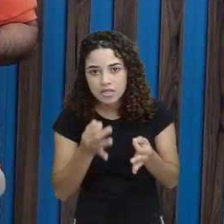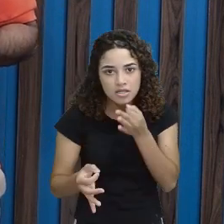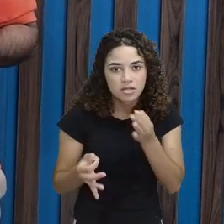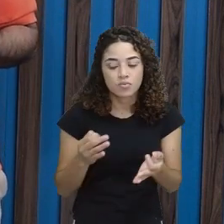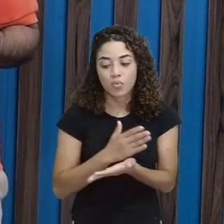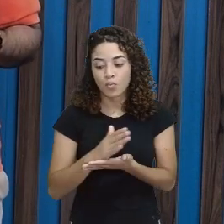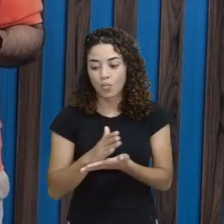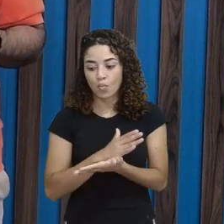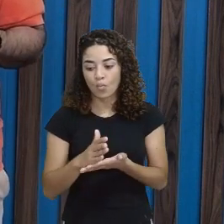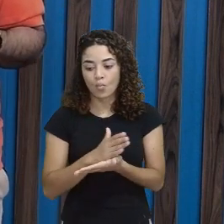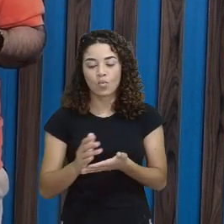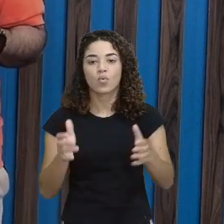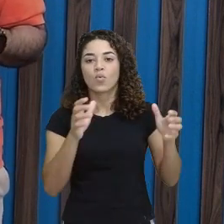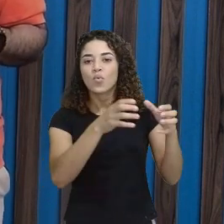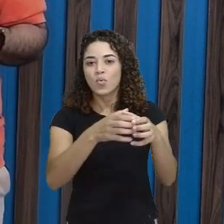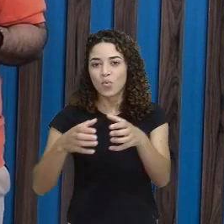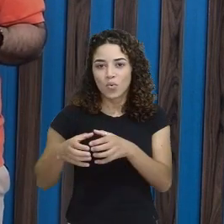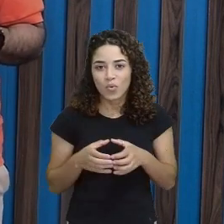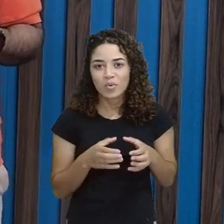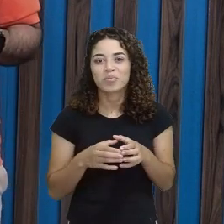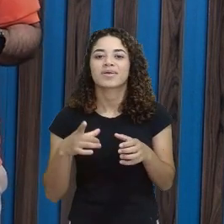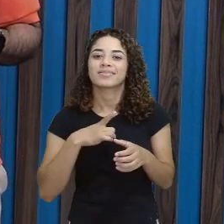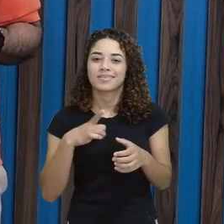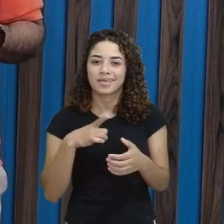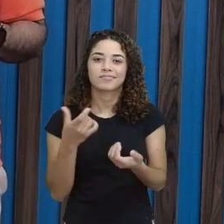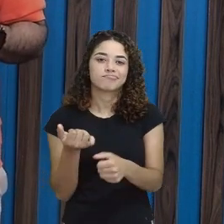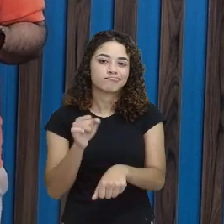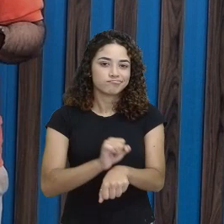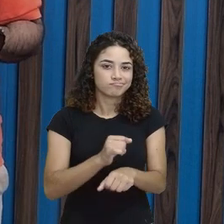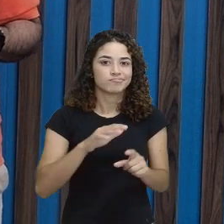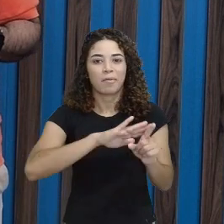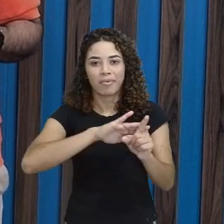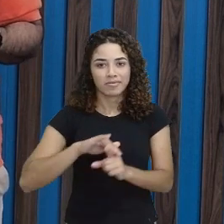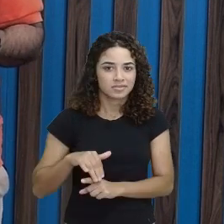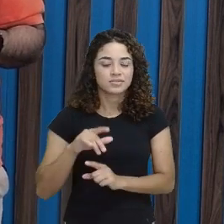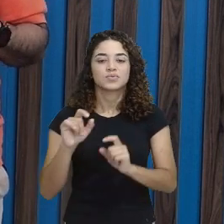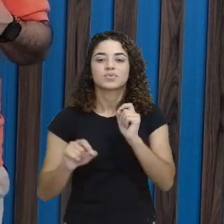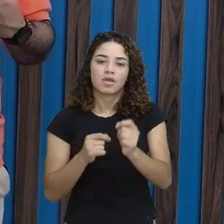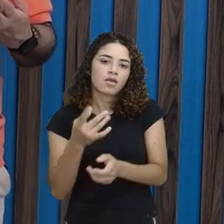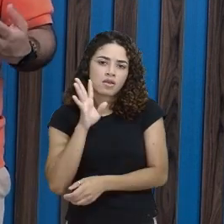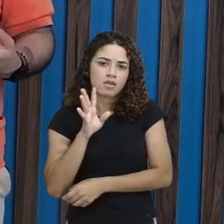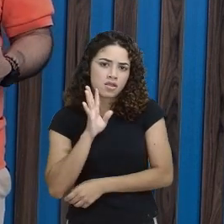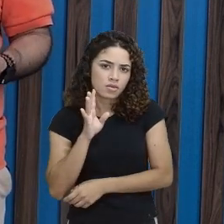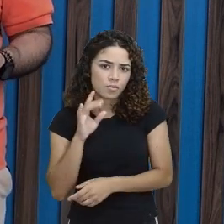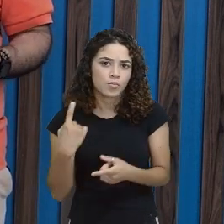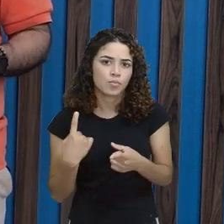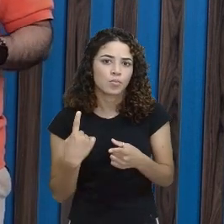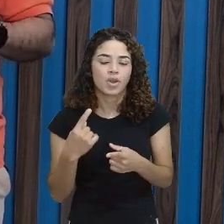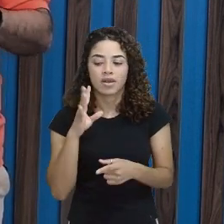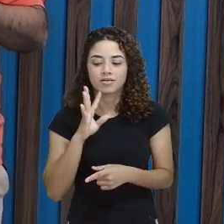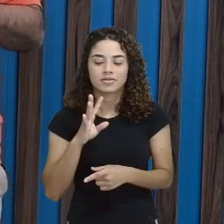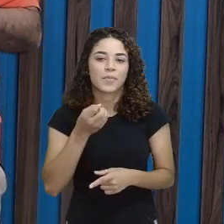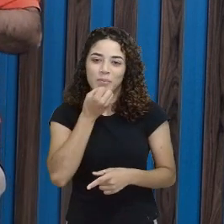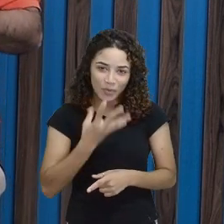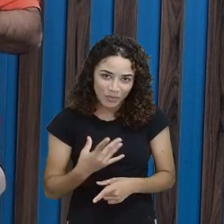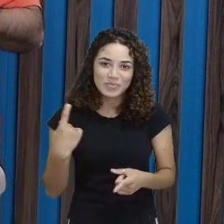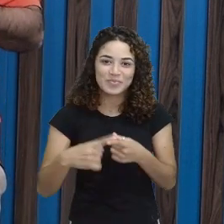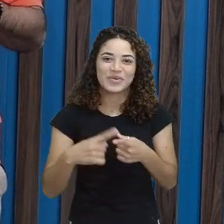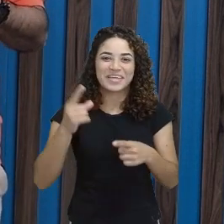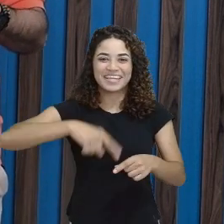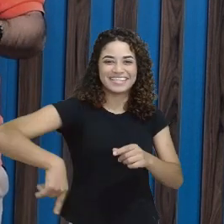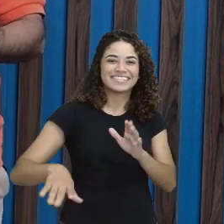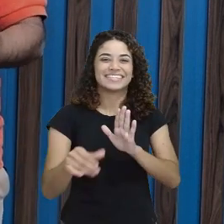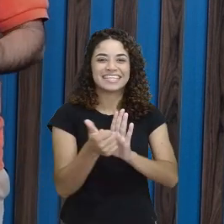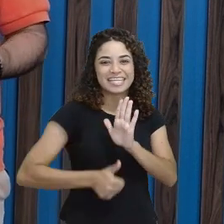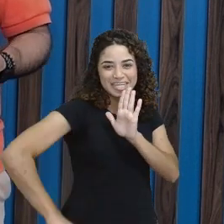determinado grupo. A gente teve, né, um impedimento, né, legal, né, por crimes de responsabilidade, que são